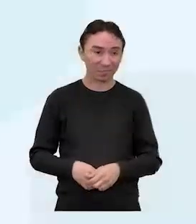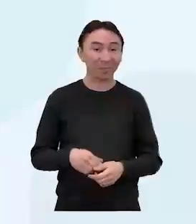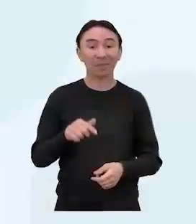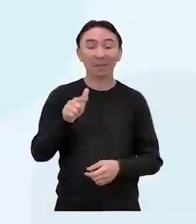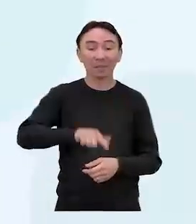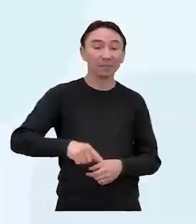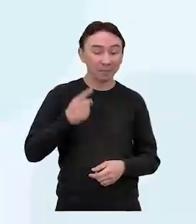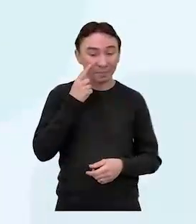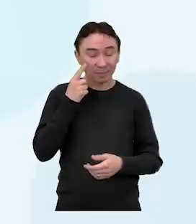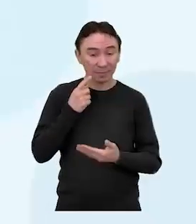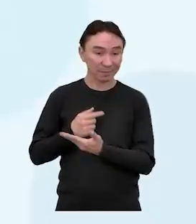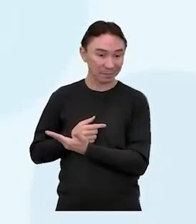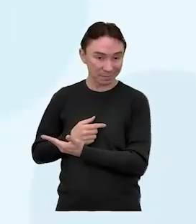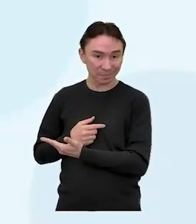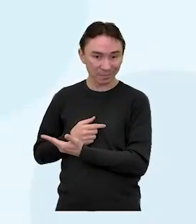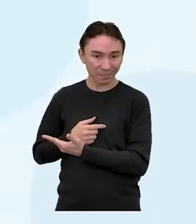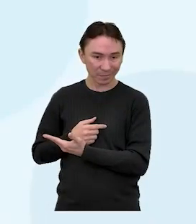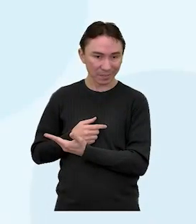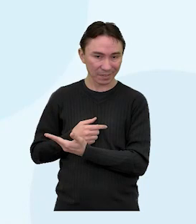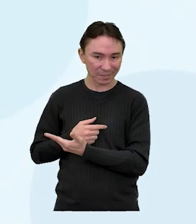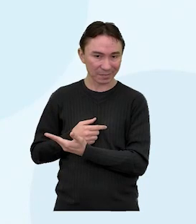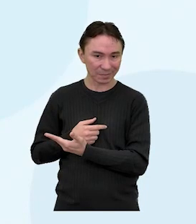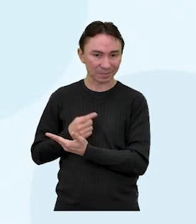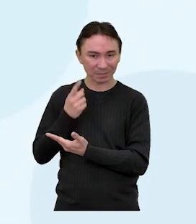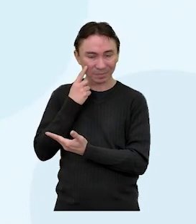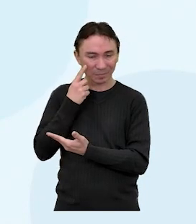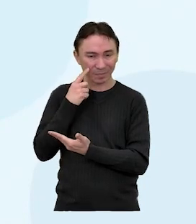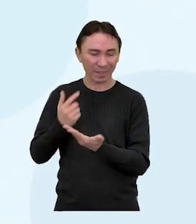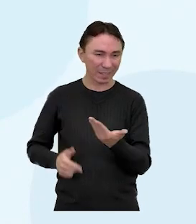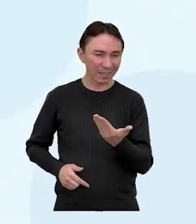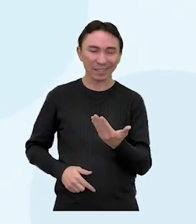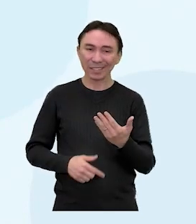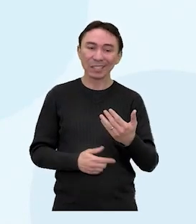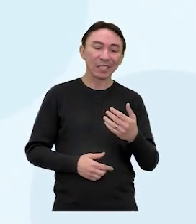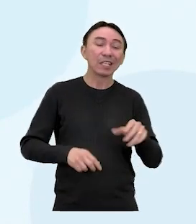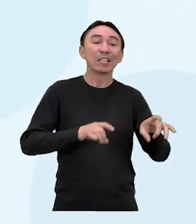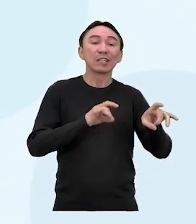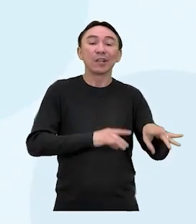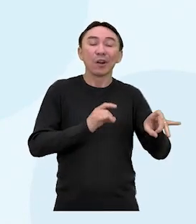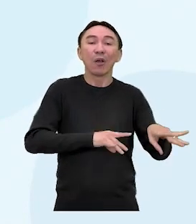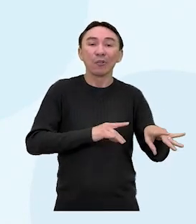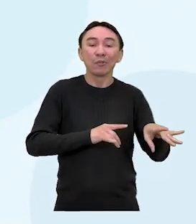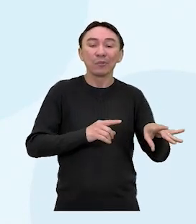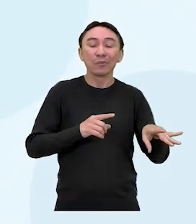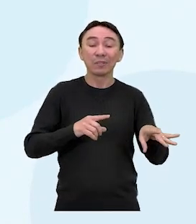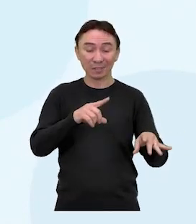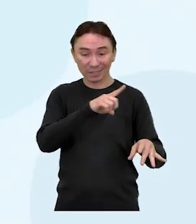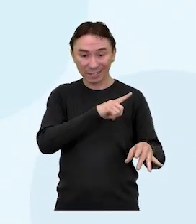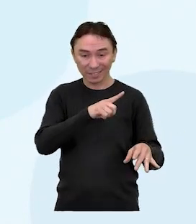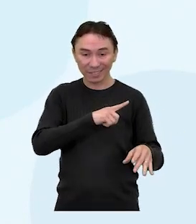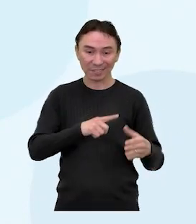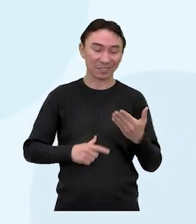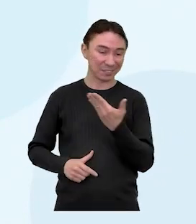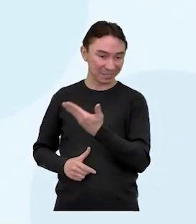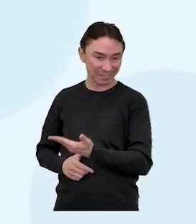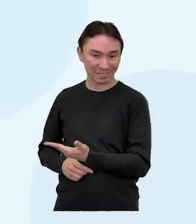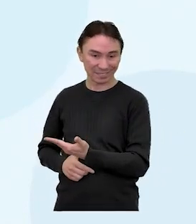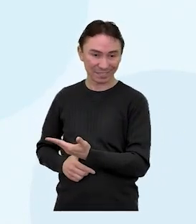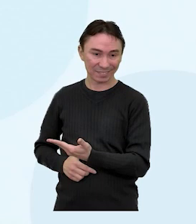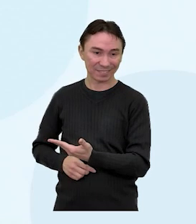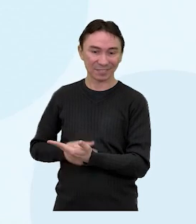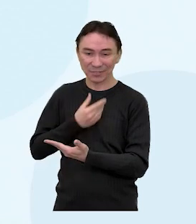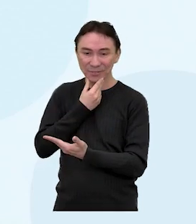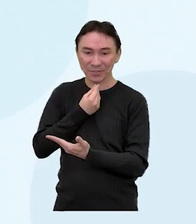fala em processo tecnológico, em geografia, né, nós sempre falamos aí do nosso querido, né, e saudoso